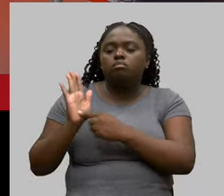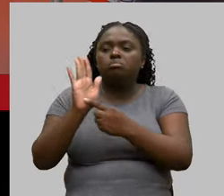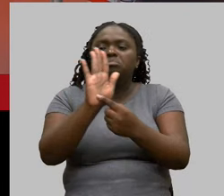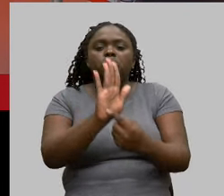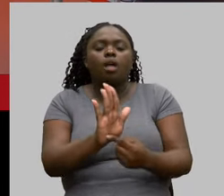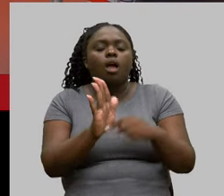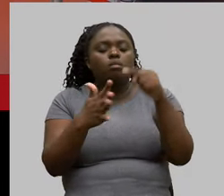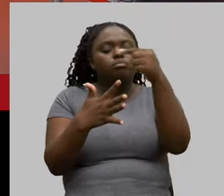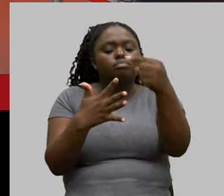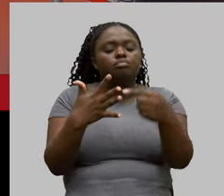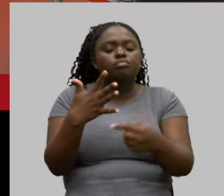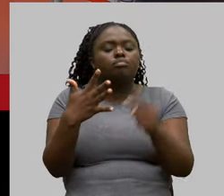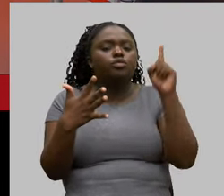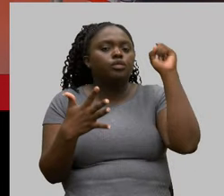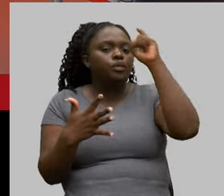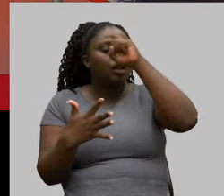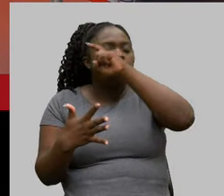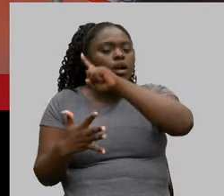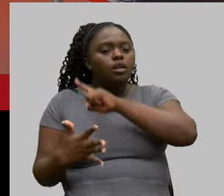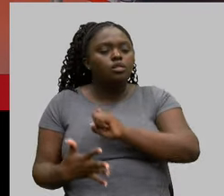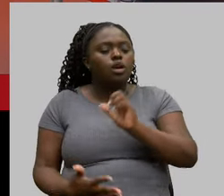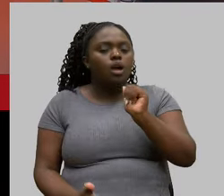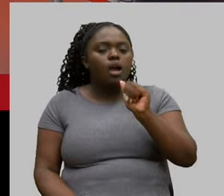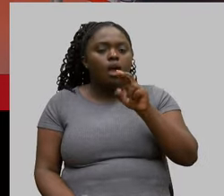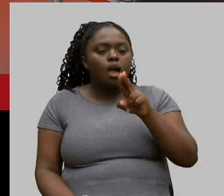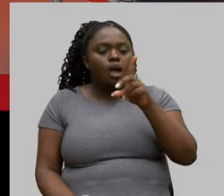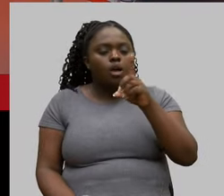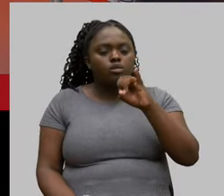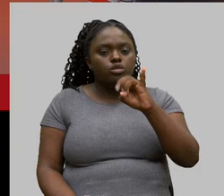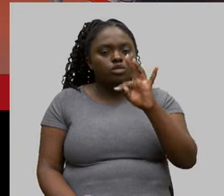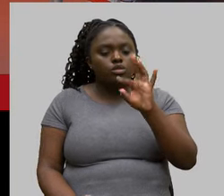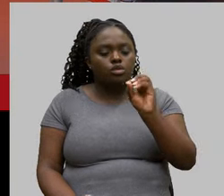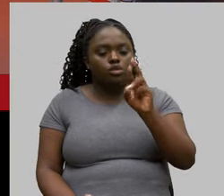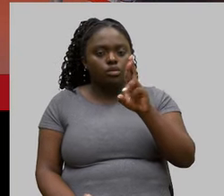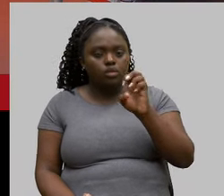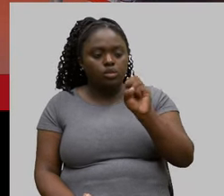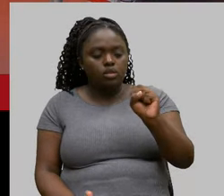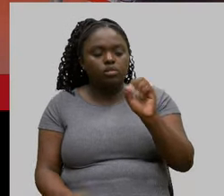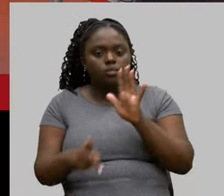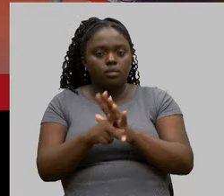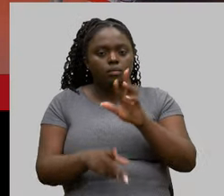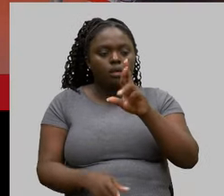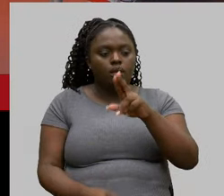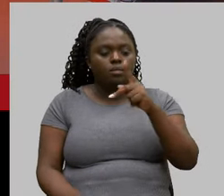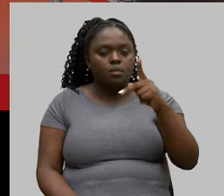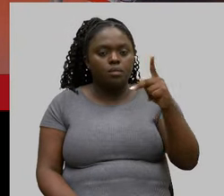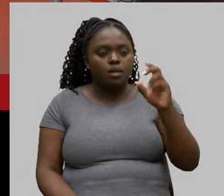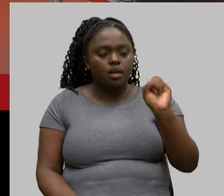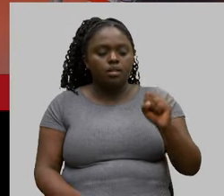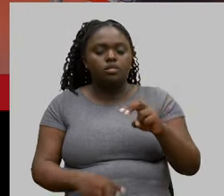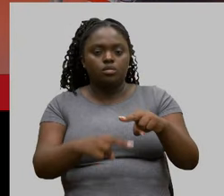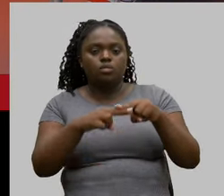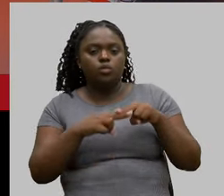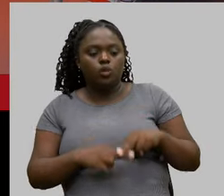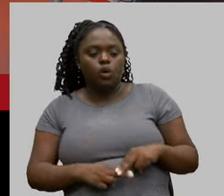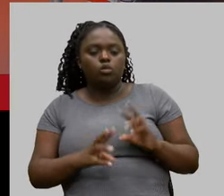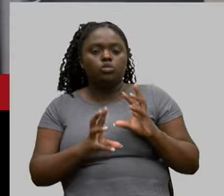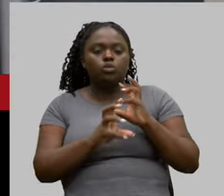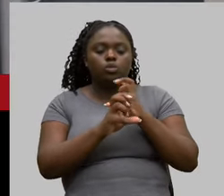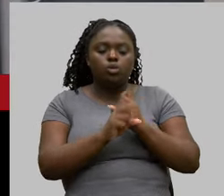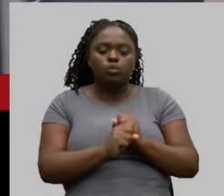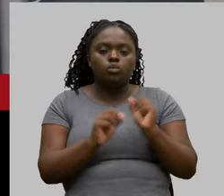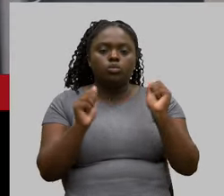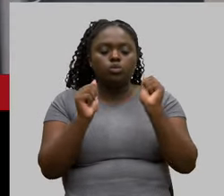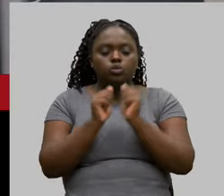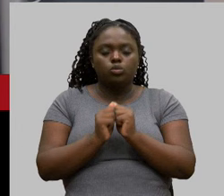dificuldades dos auditores dos rpps devido ao quantitativo bem como elevado número de